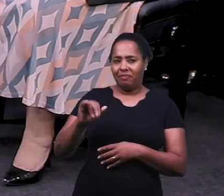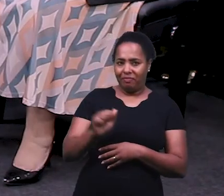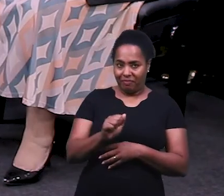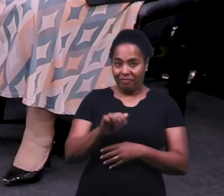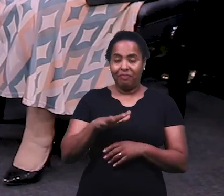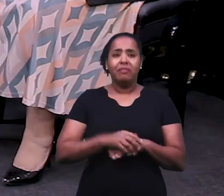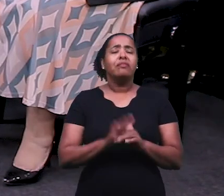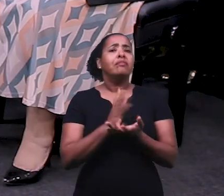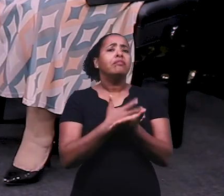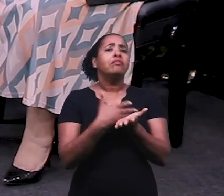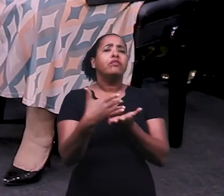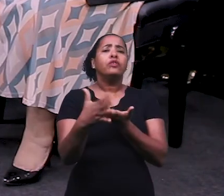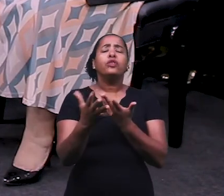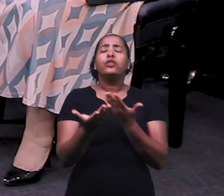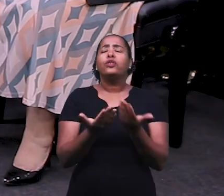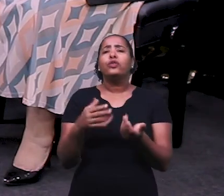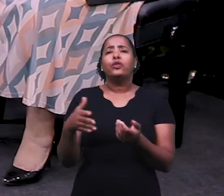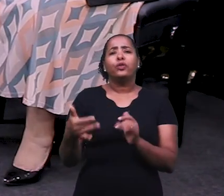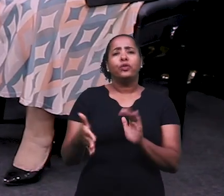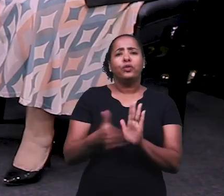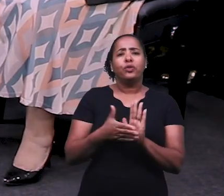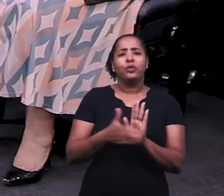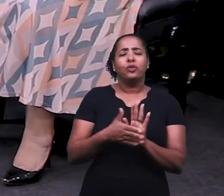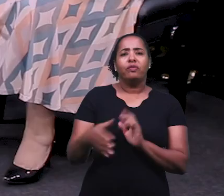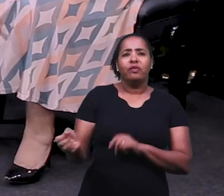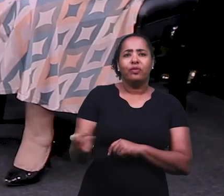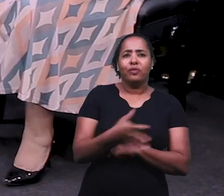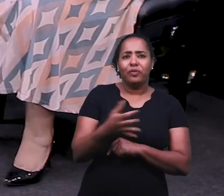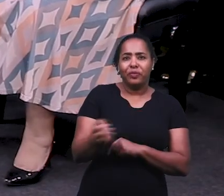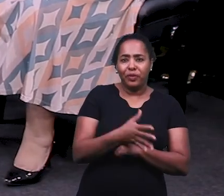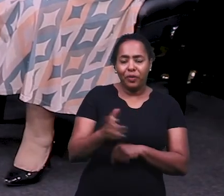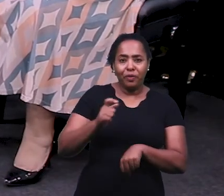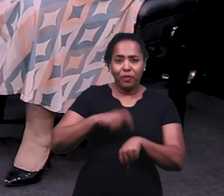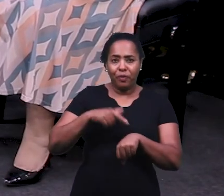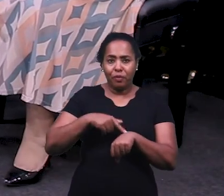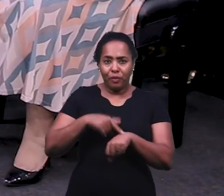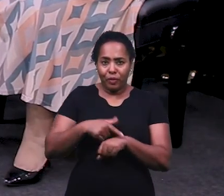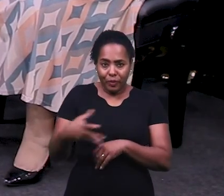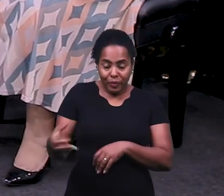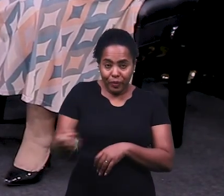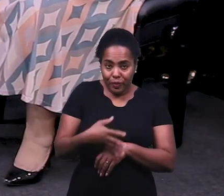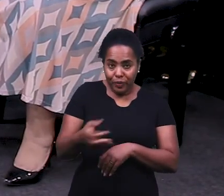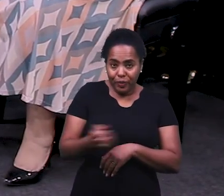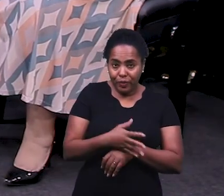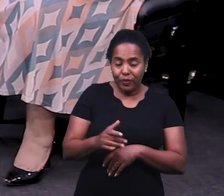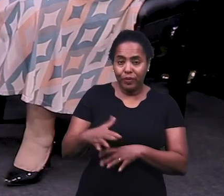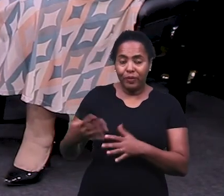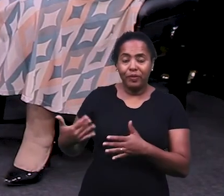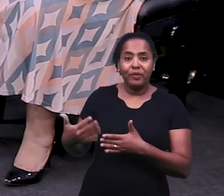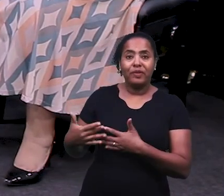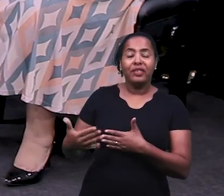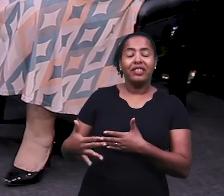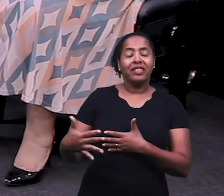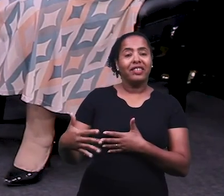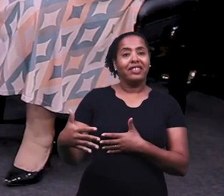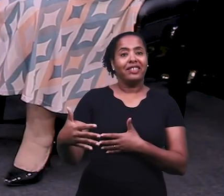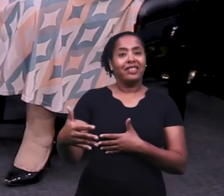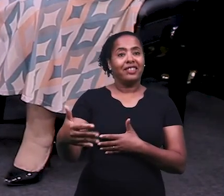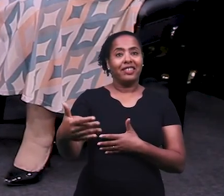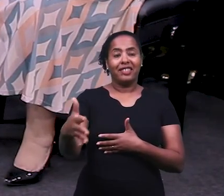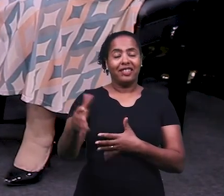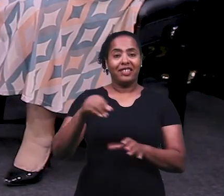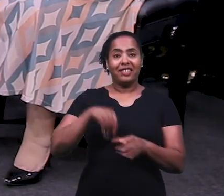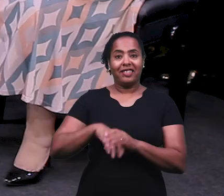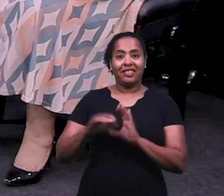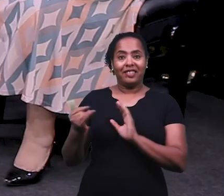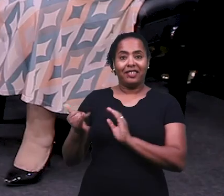quarteto que está aqui no início de um novo projeto, no início de um novo momento, no início de